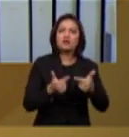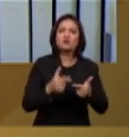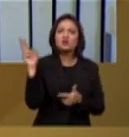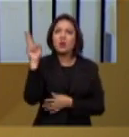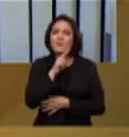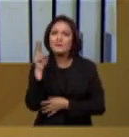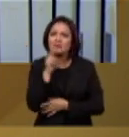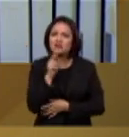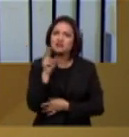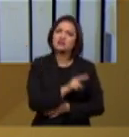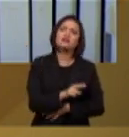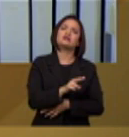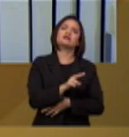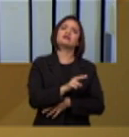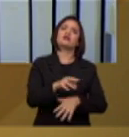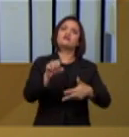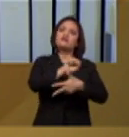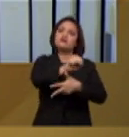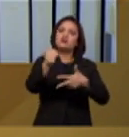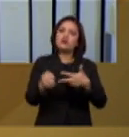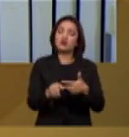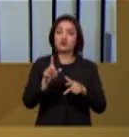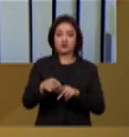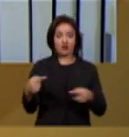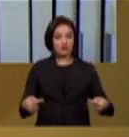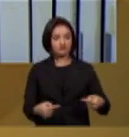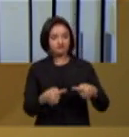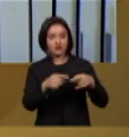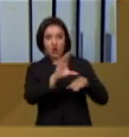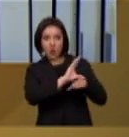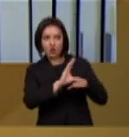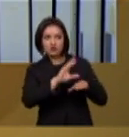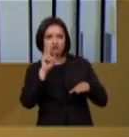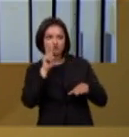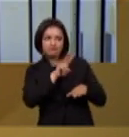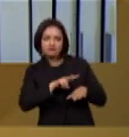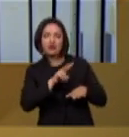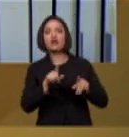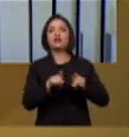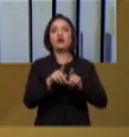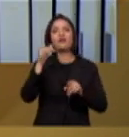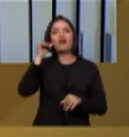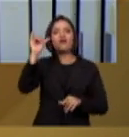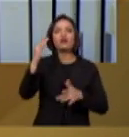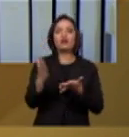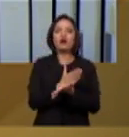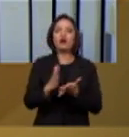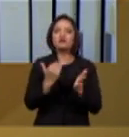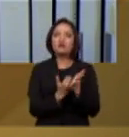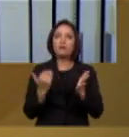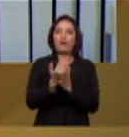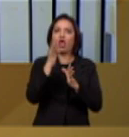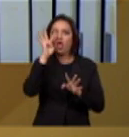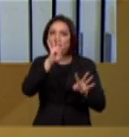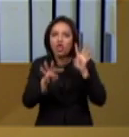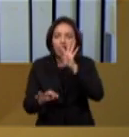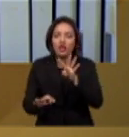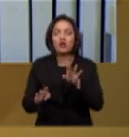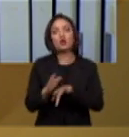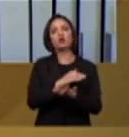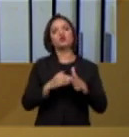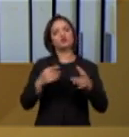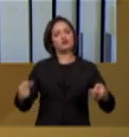poderes públicos sempre que compatíveis com a Constituição e coibimos eventuais excessos, tudo dentro